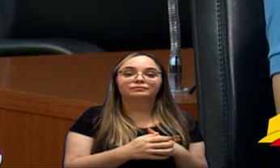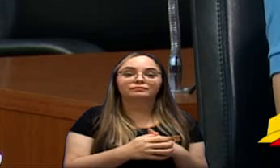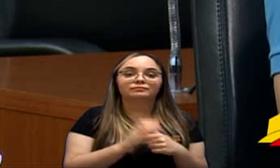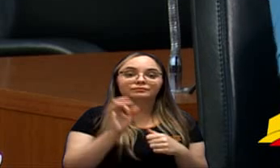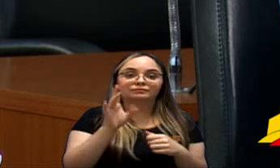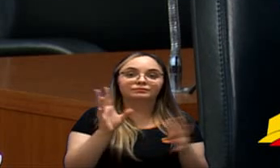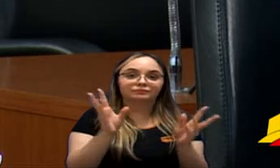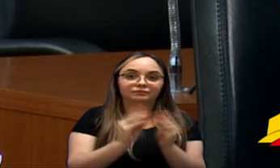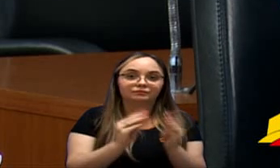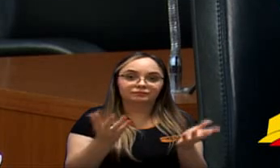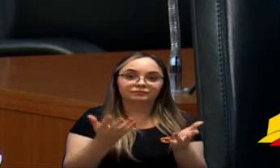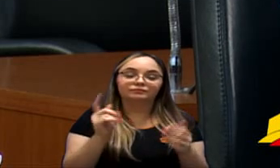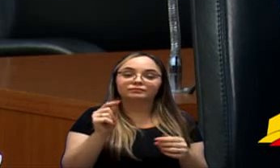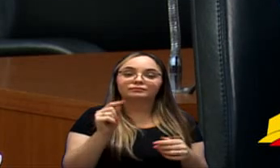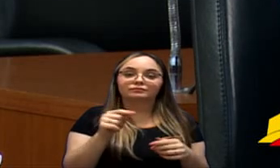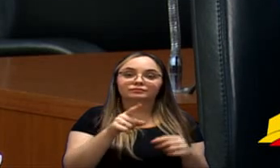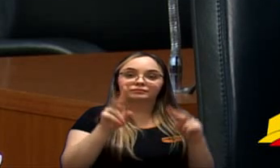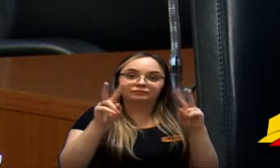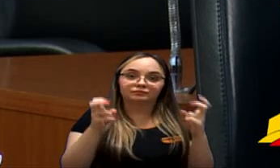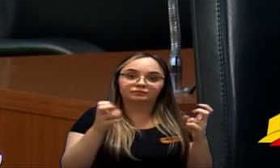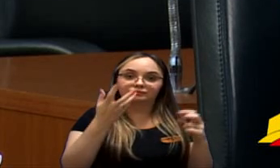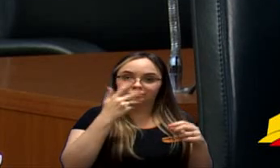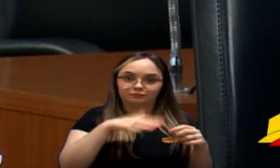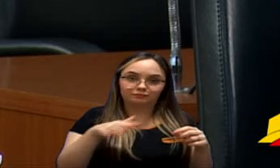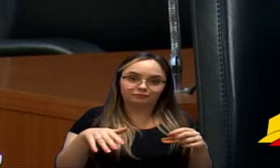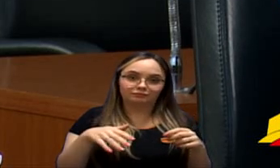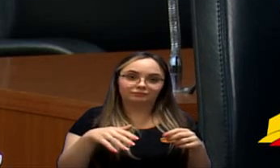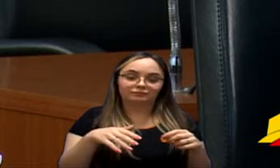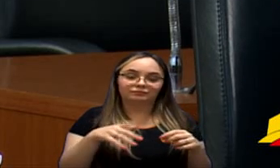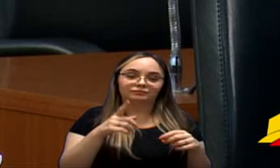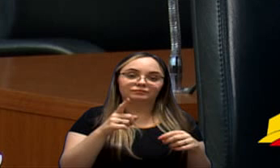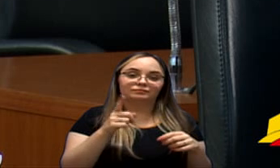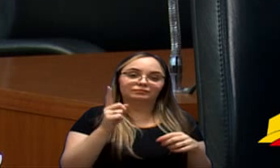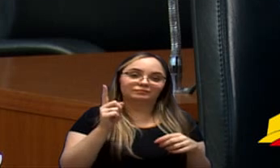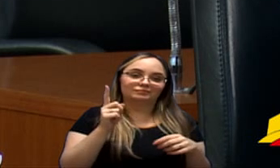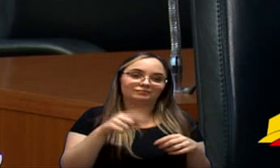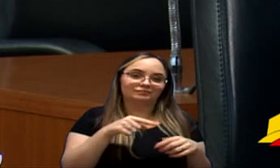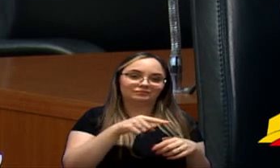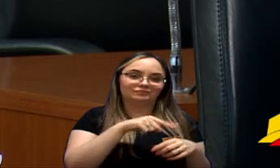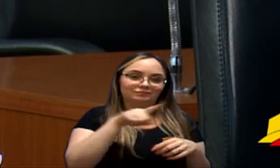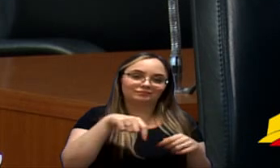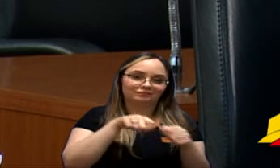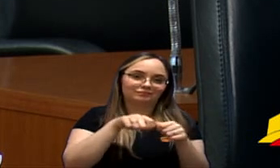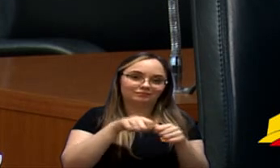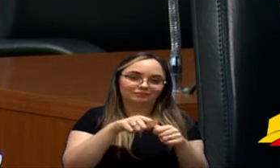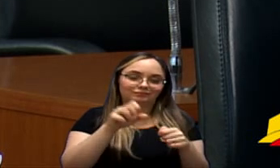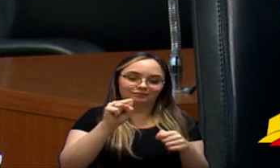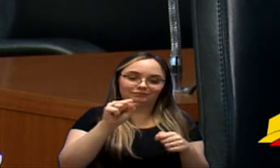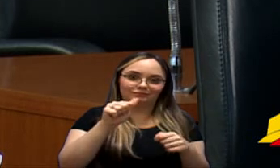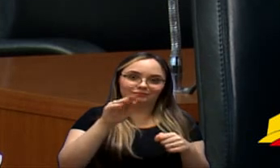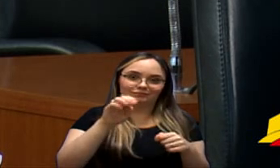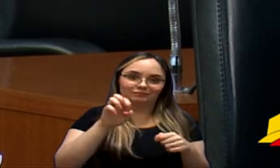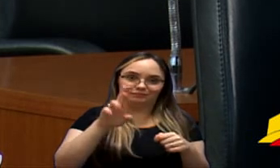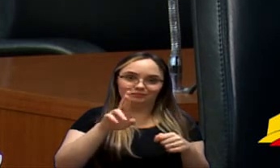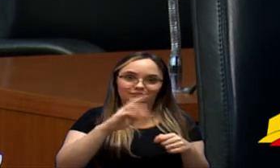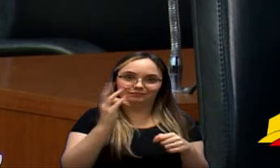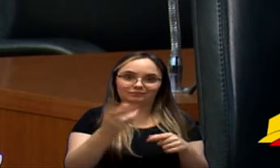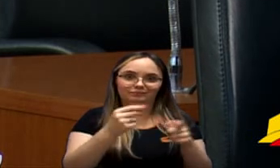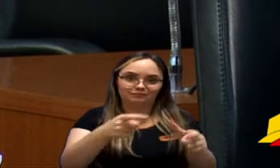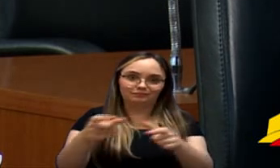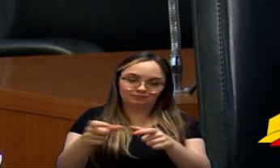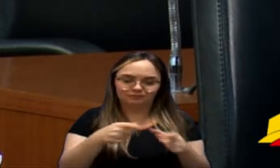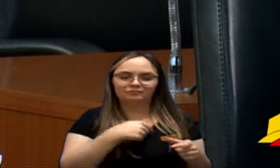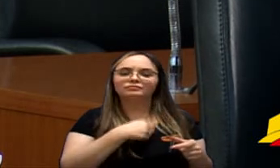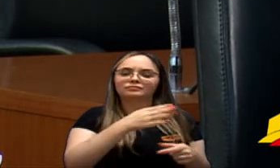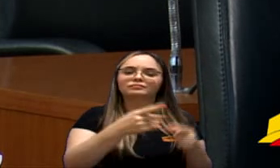Só para concluir aqui, eu acho que a questão das creches, que são as compartilhadas, sim, que foram feitas aí nas oficinas do saber, eu participei bastante